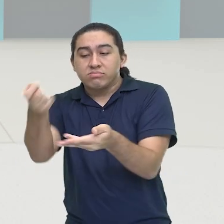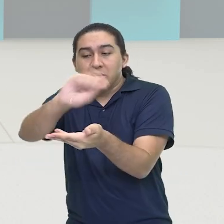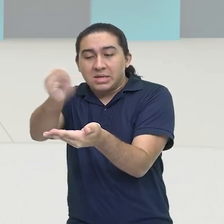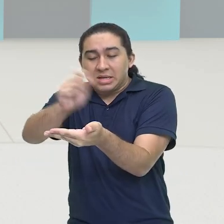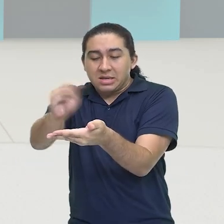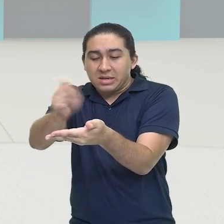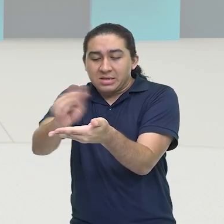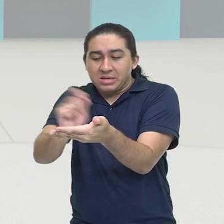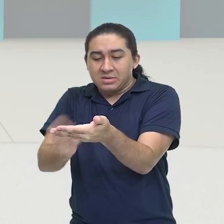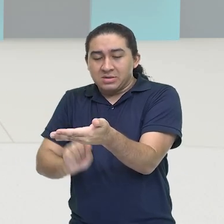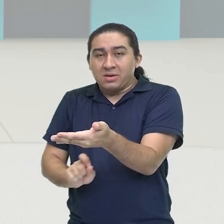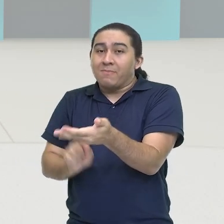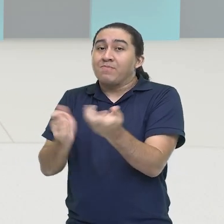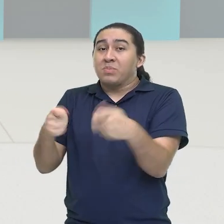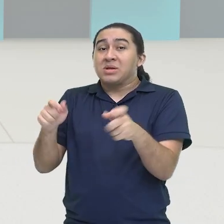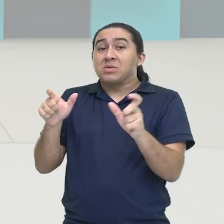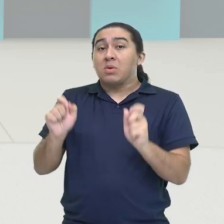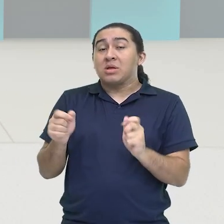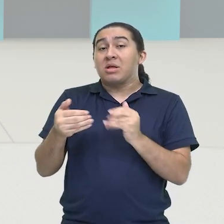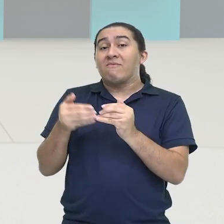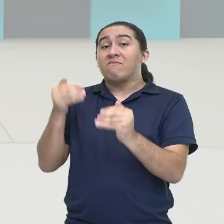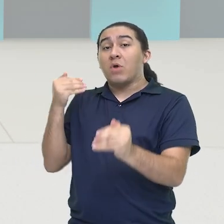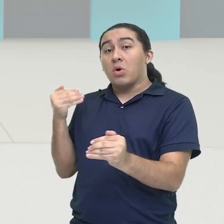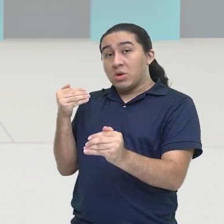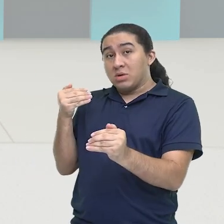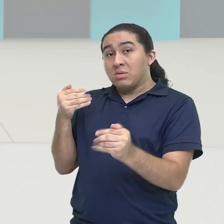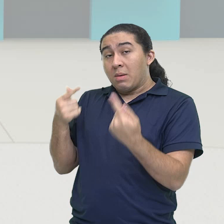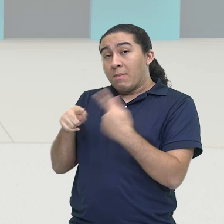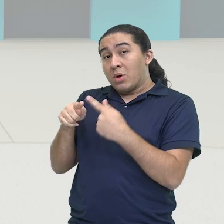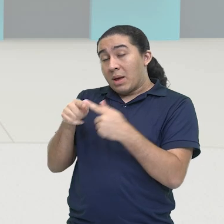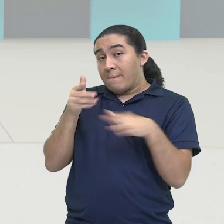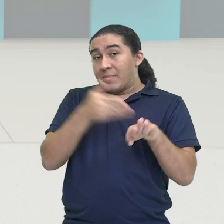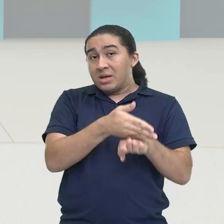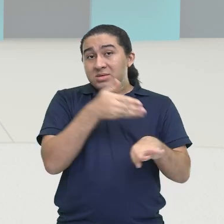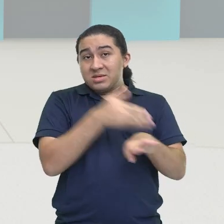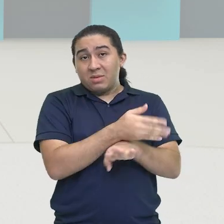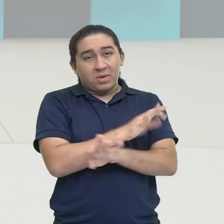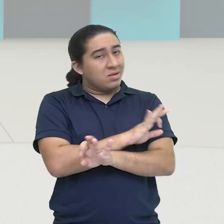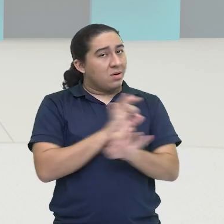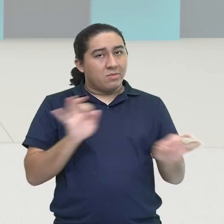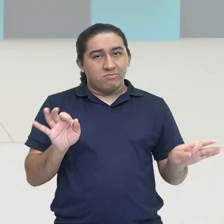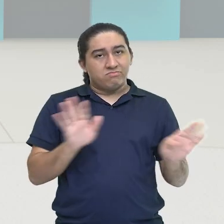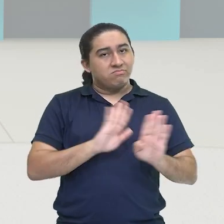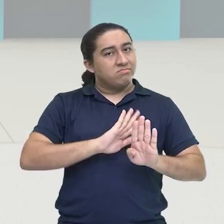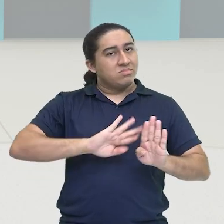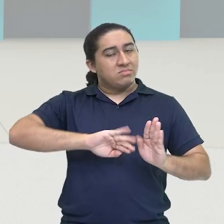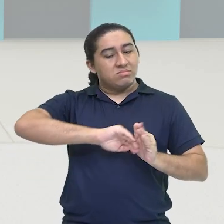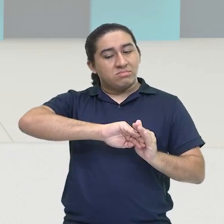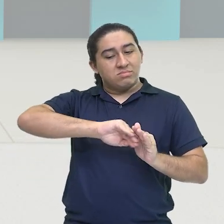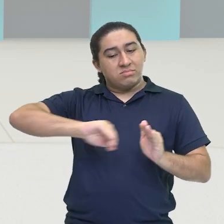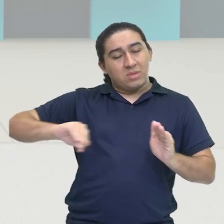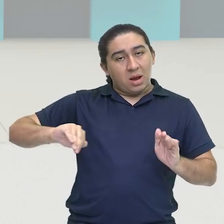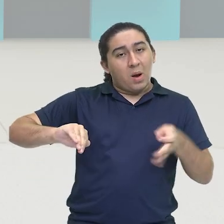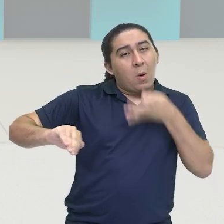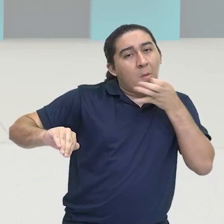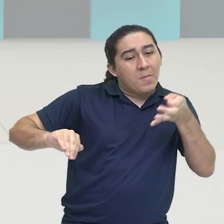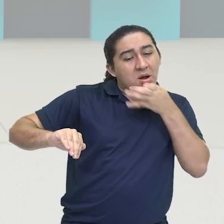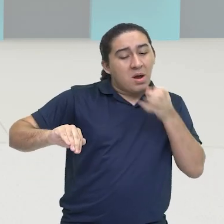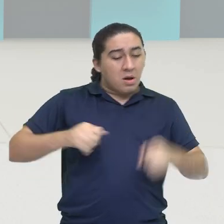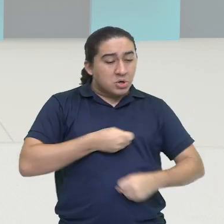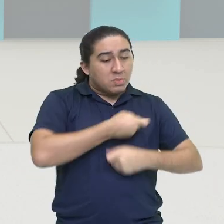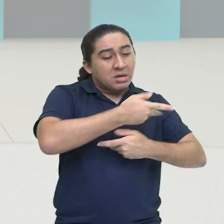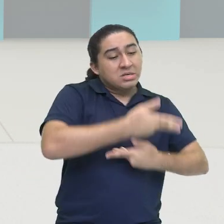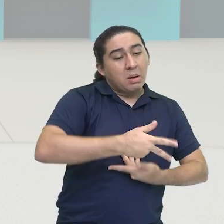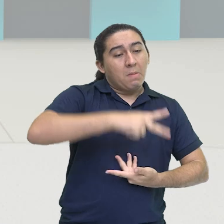escrever. Então, ele tem que se colocar fora, né? Ele não pode colocar as suas